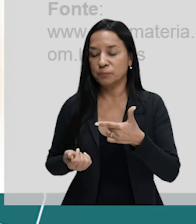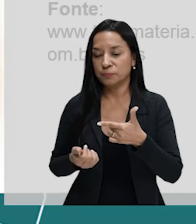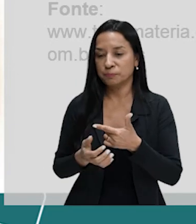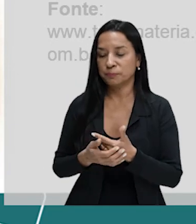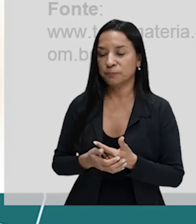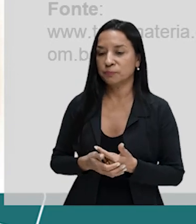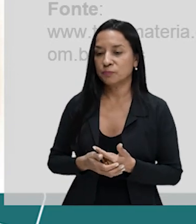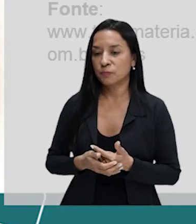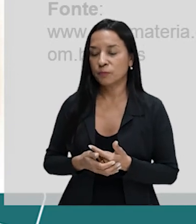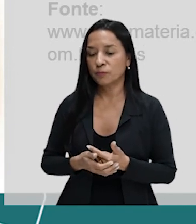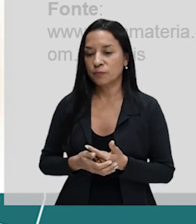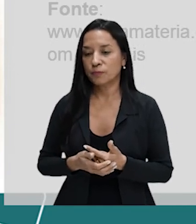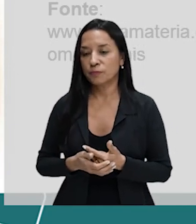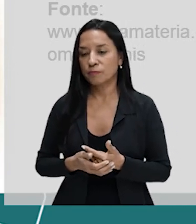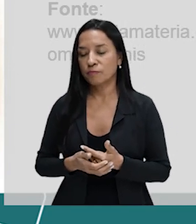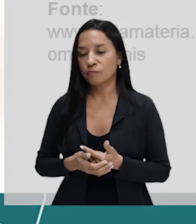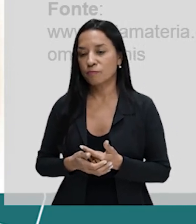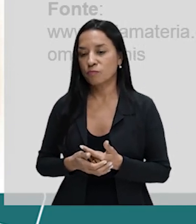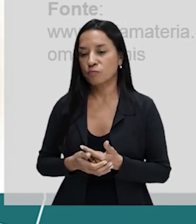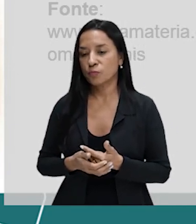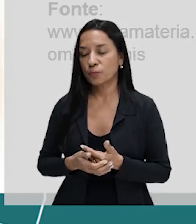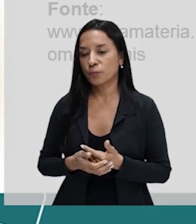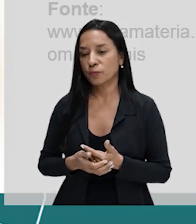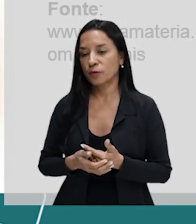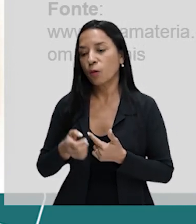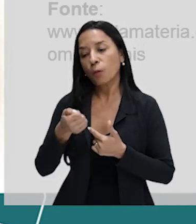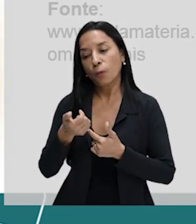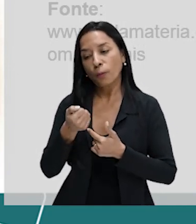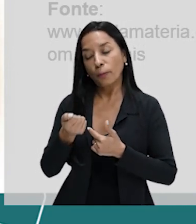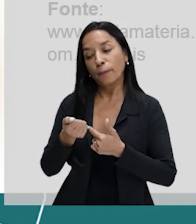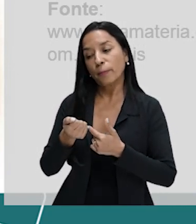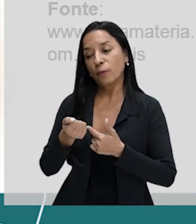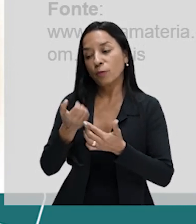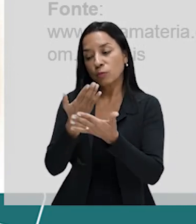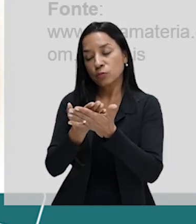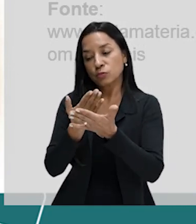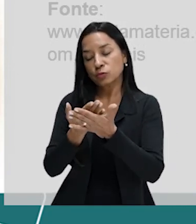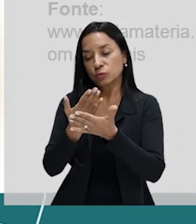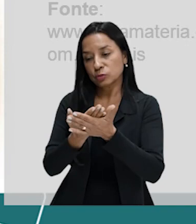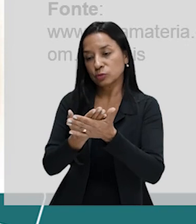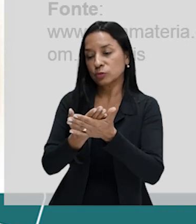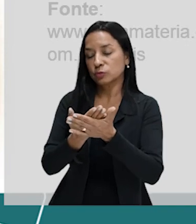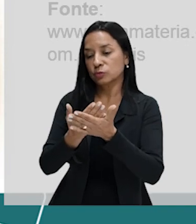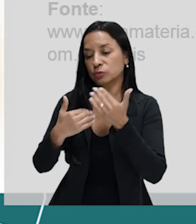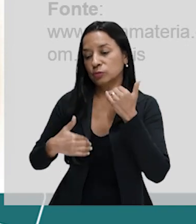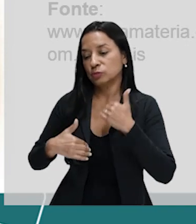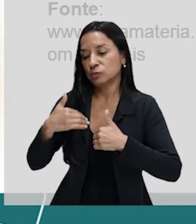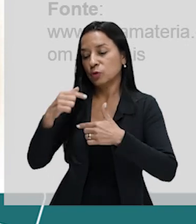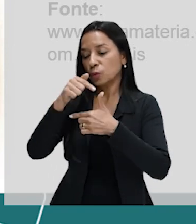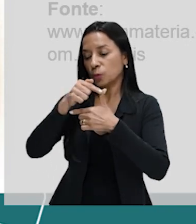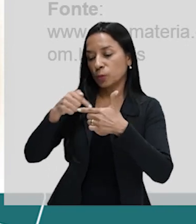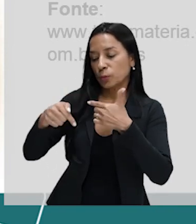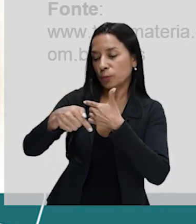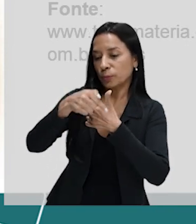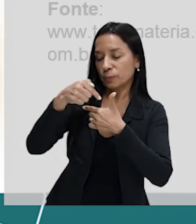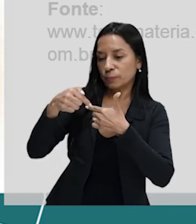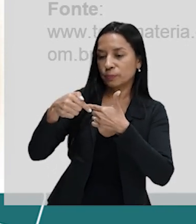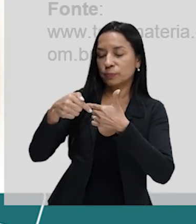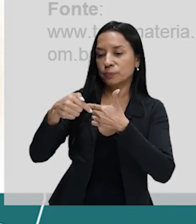E essa é um pouco da anatomia e da fisiologia do órgão sexual masculino,